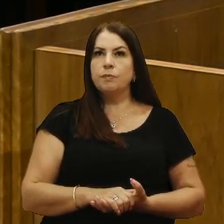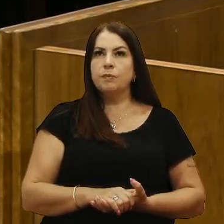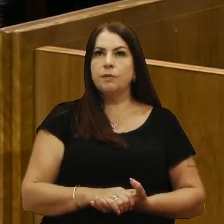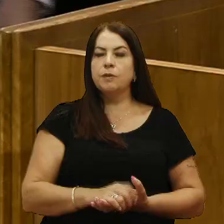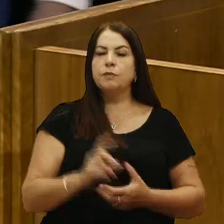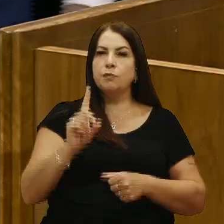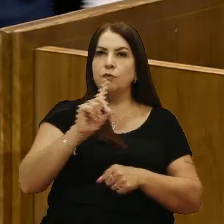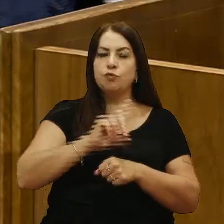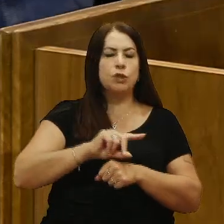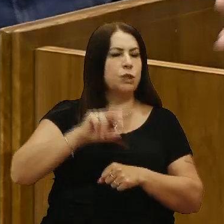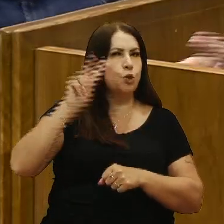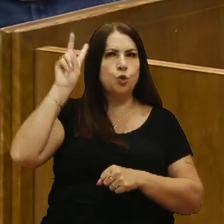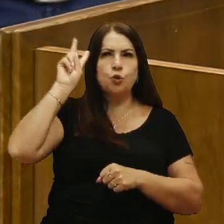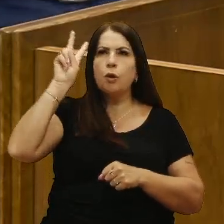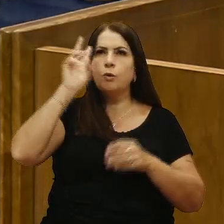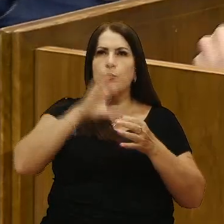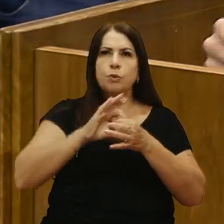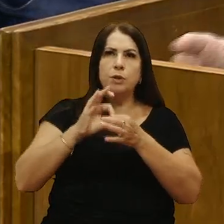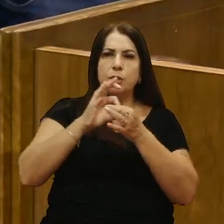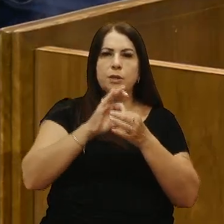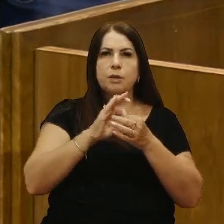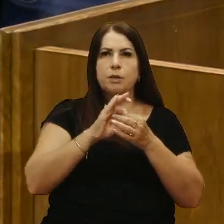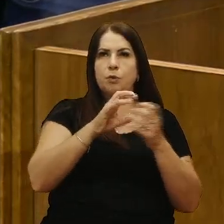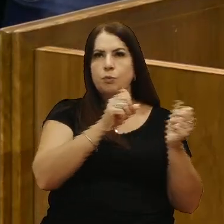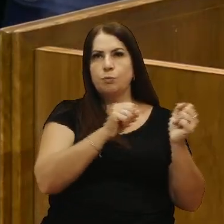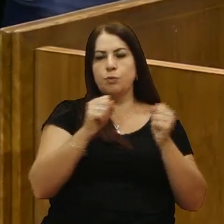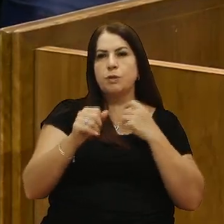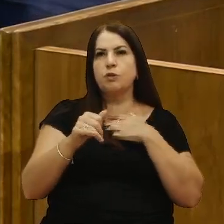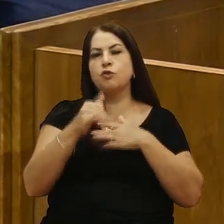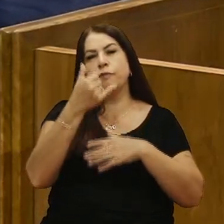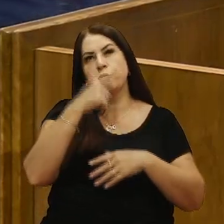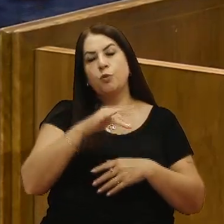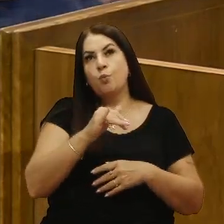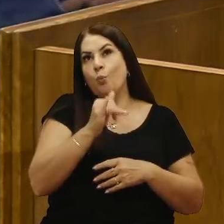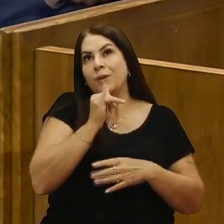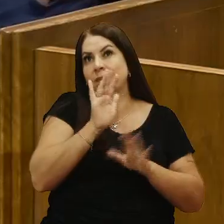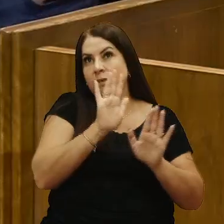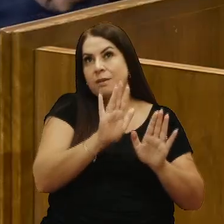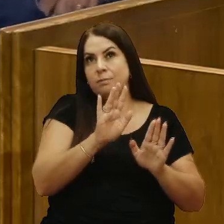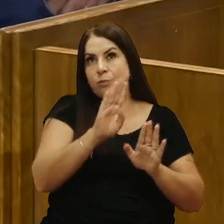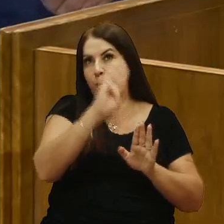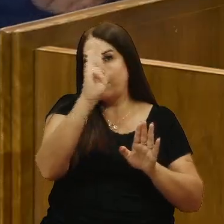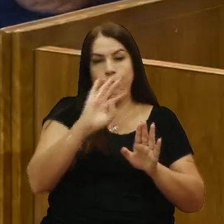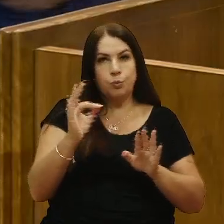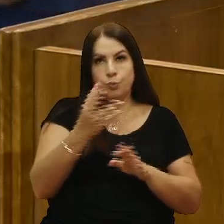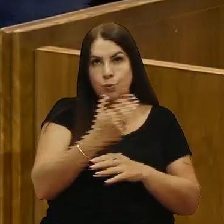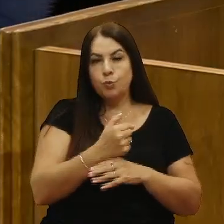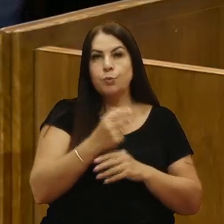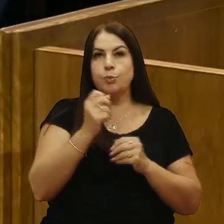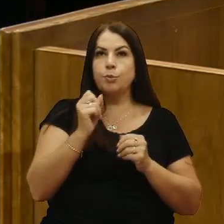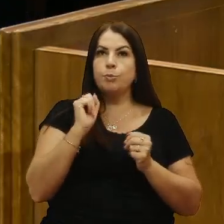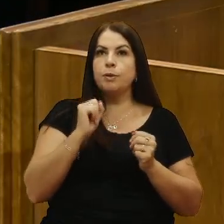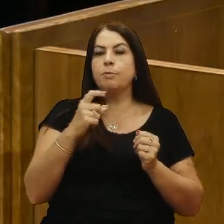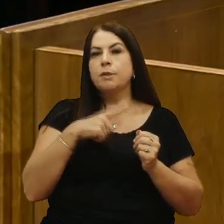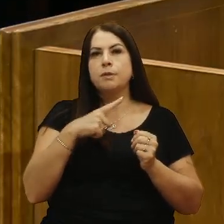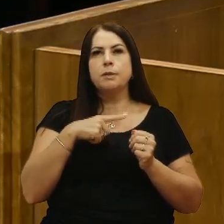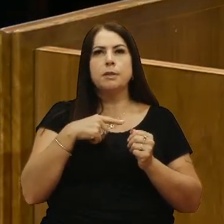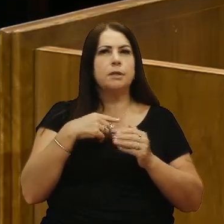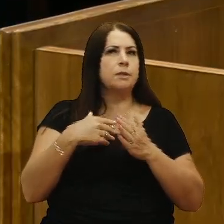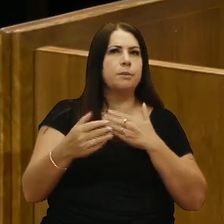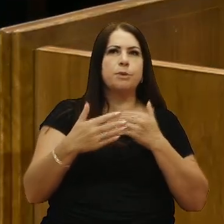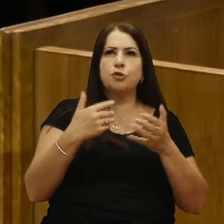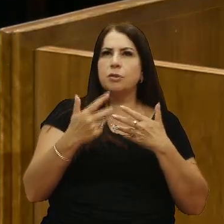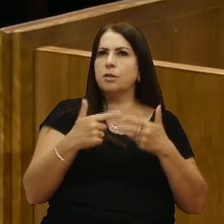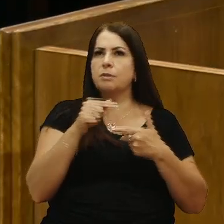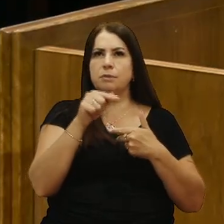dia histórico de união dos poderes, acho que foi um exemplo, né, que nós tivemos a nível nacional, que nós podemos ter, independente das